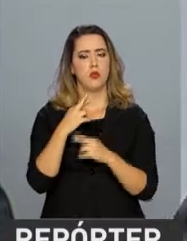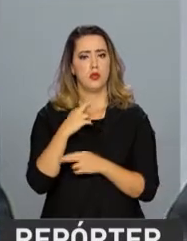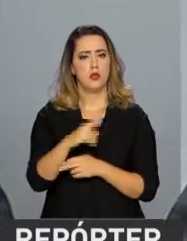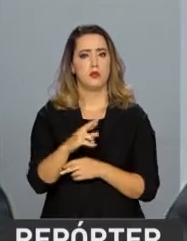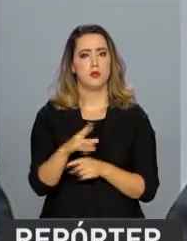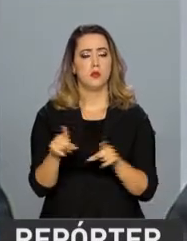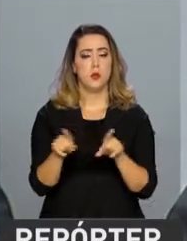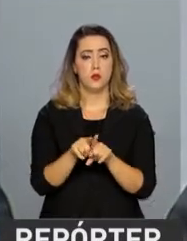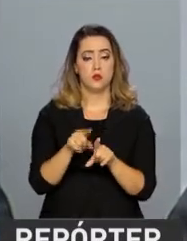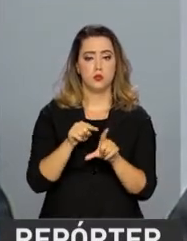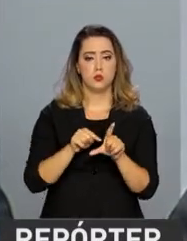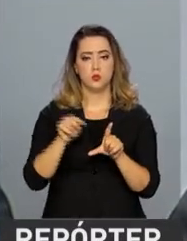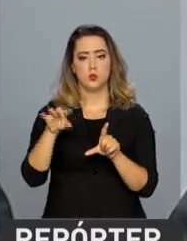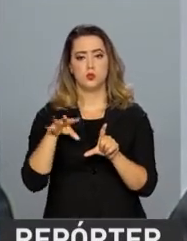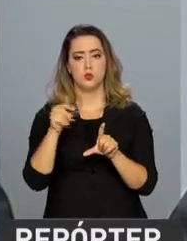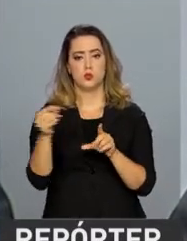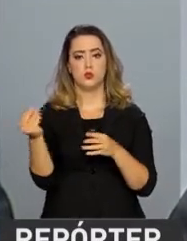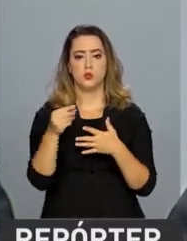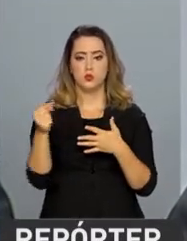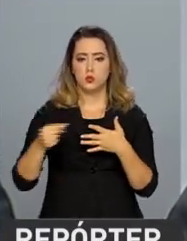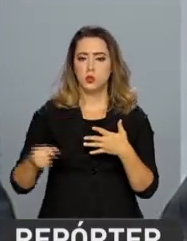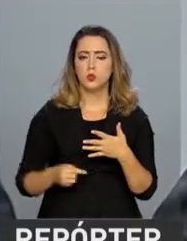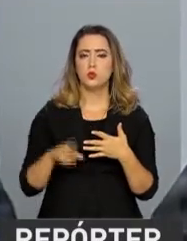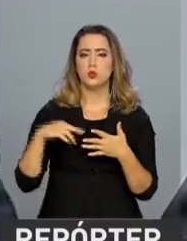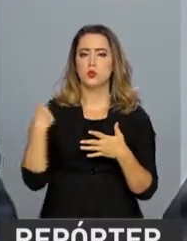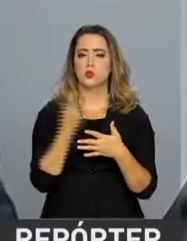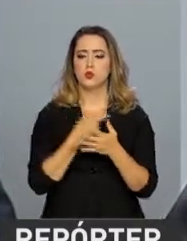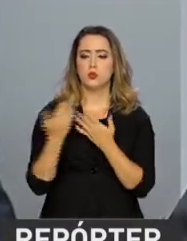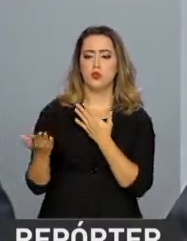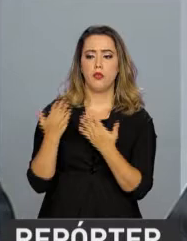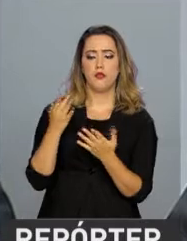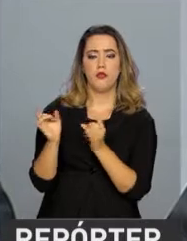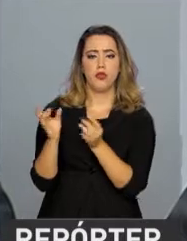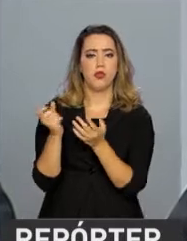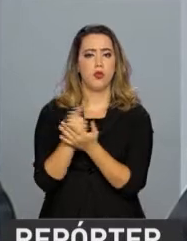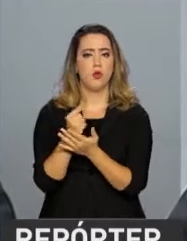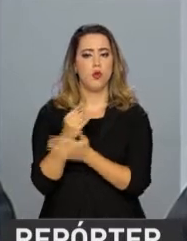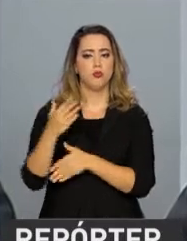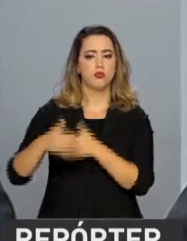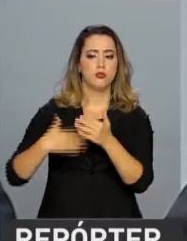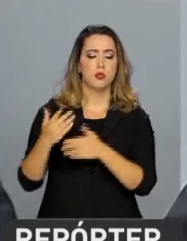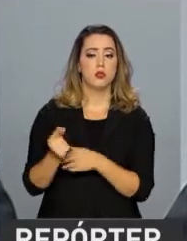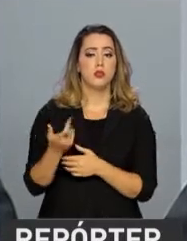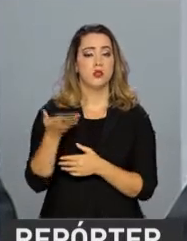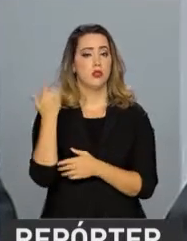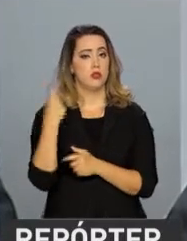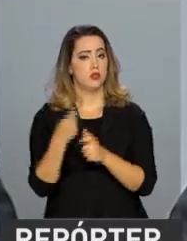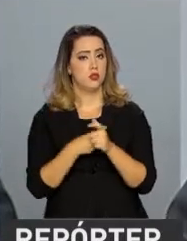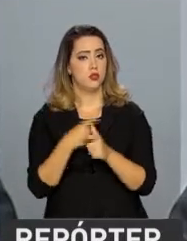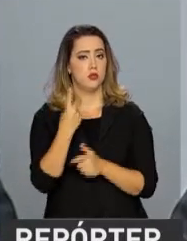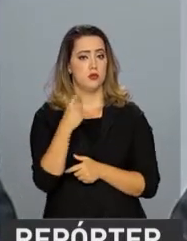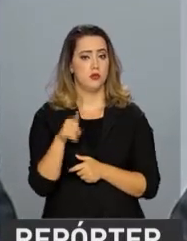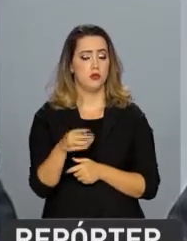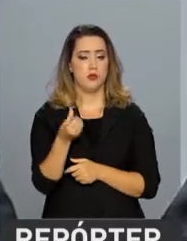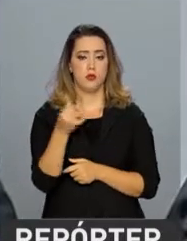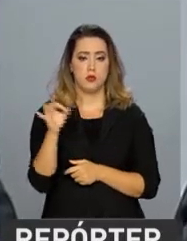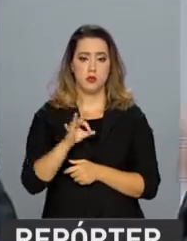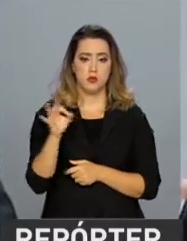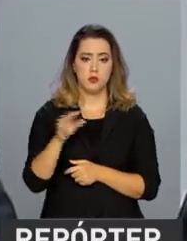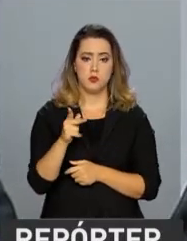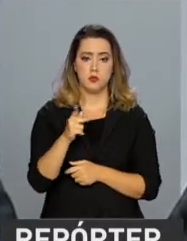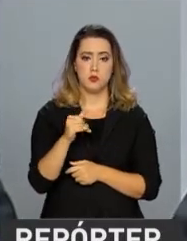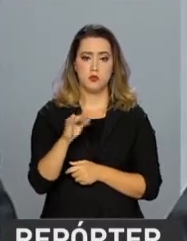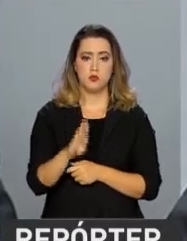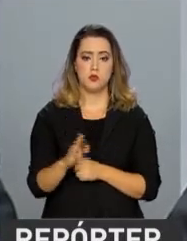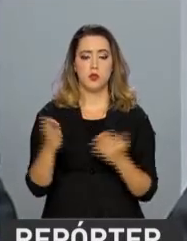do conjunto das transações do brasil com o exterior chamada transações correntes que eram 10 de 1,6 por cento do pib caiu para